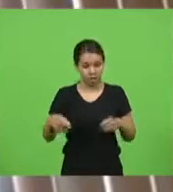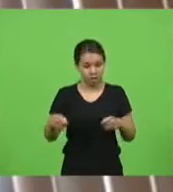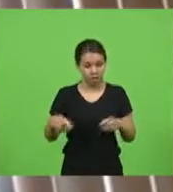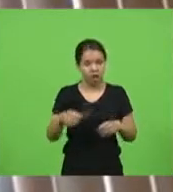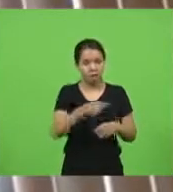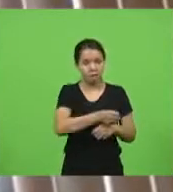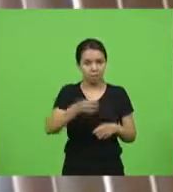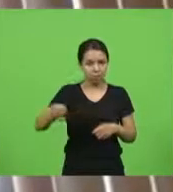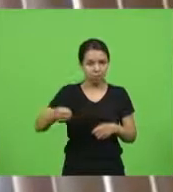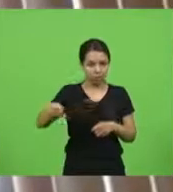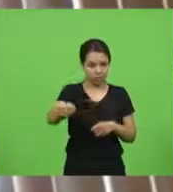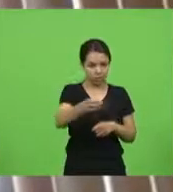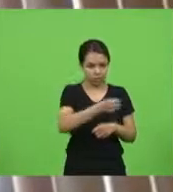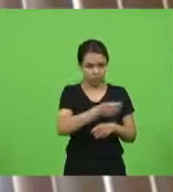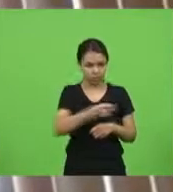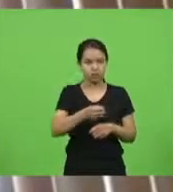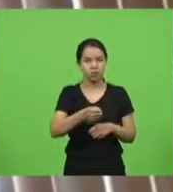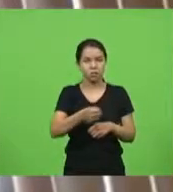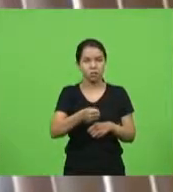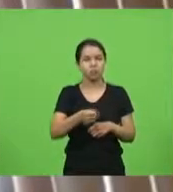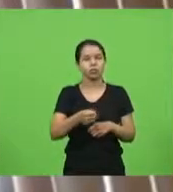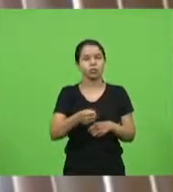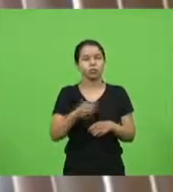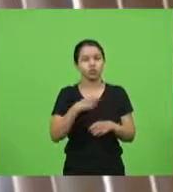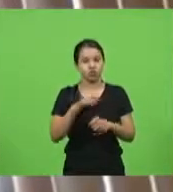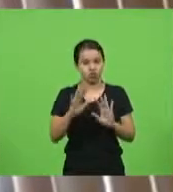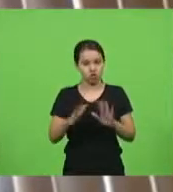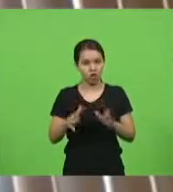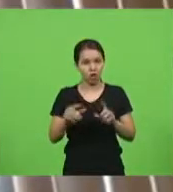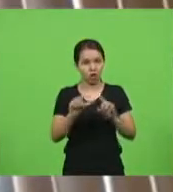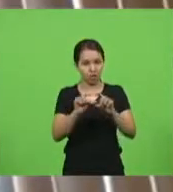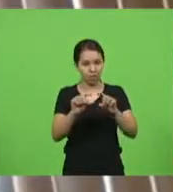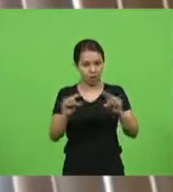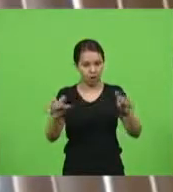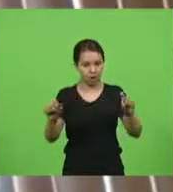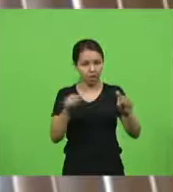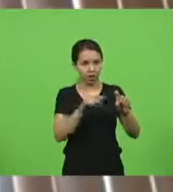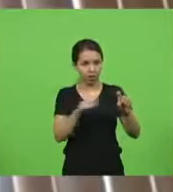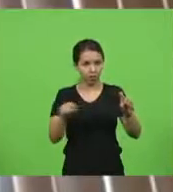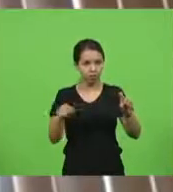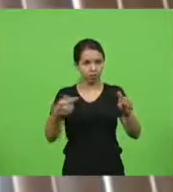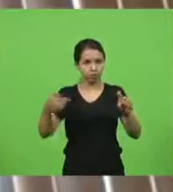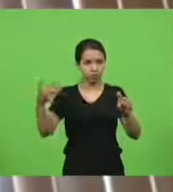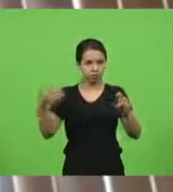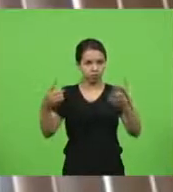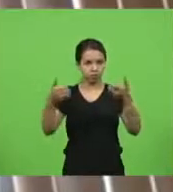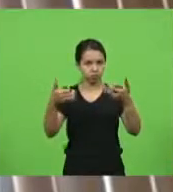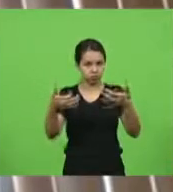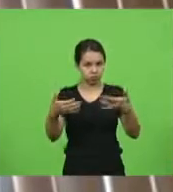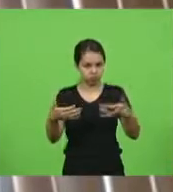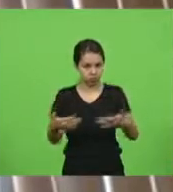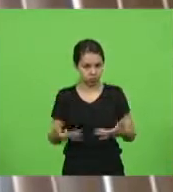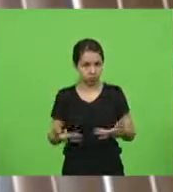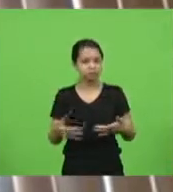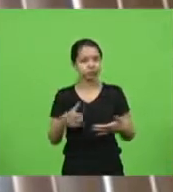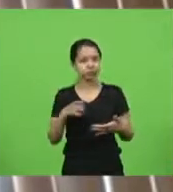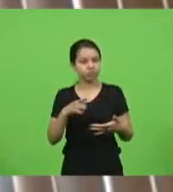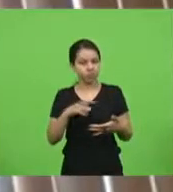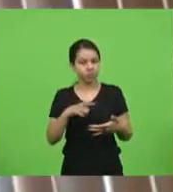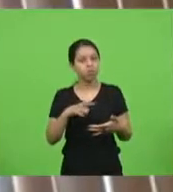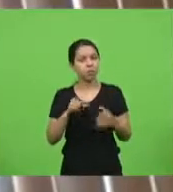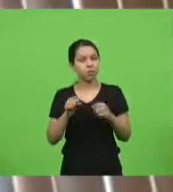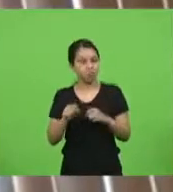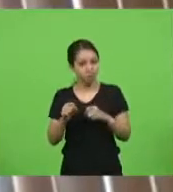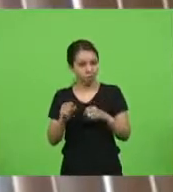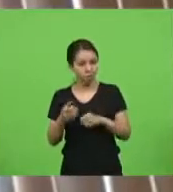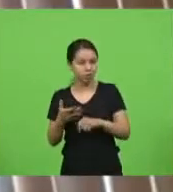aspas, apresentada no parágrafo anterior, interferem diretamente com as ofertas de vagas, uma vez que ela pode